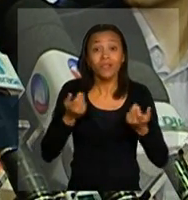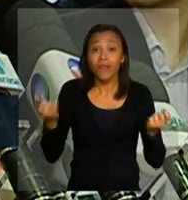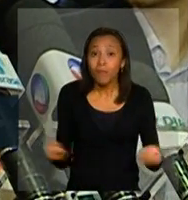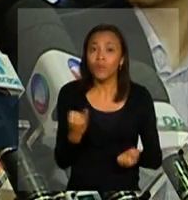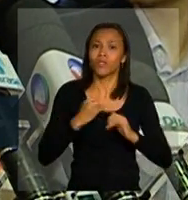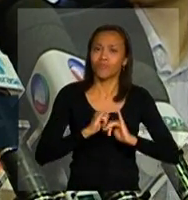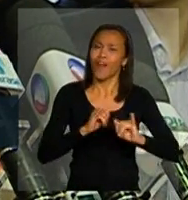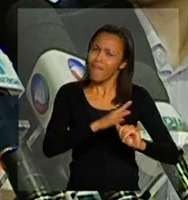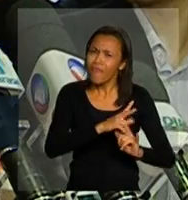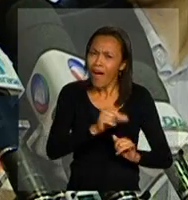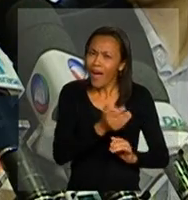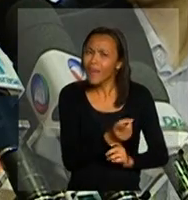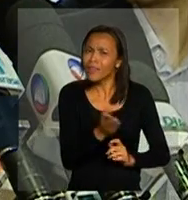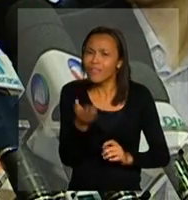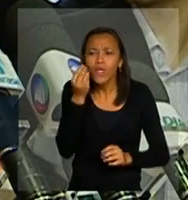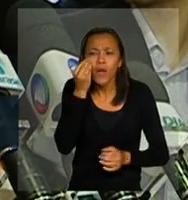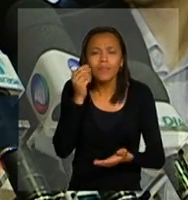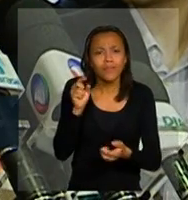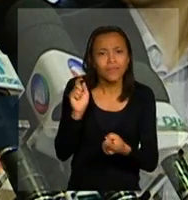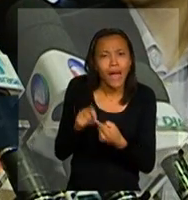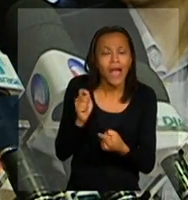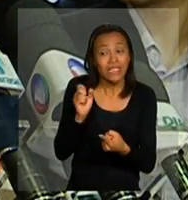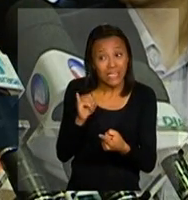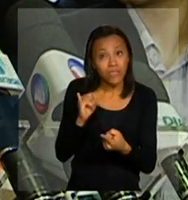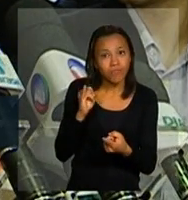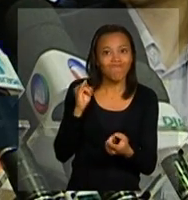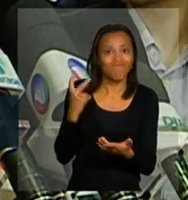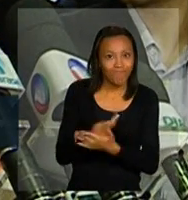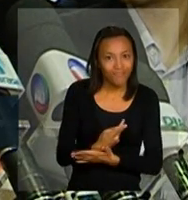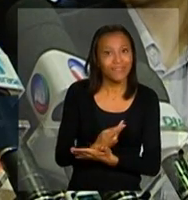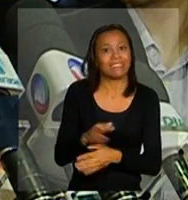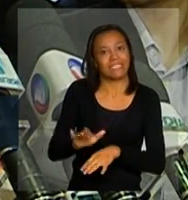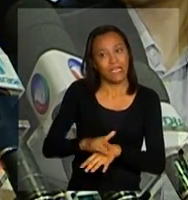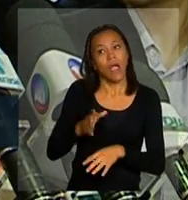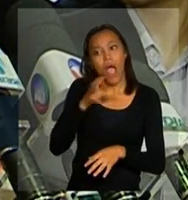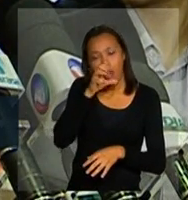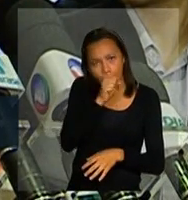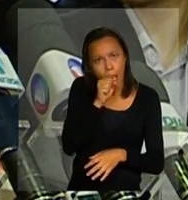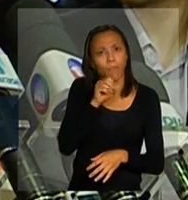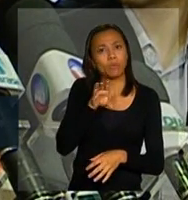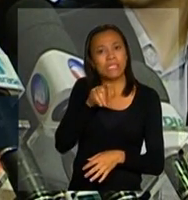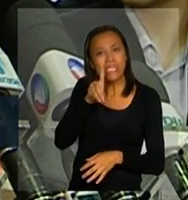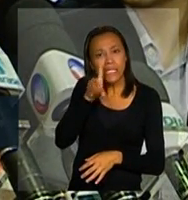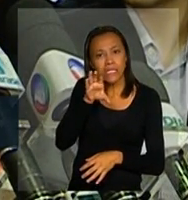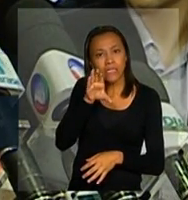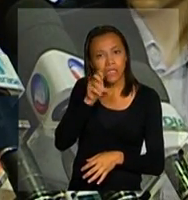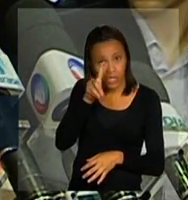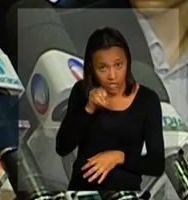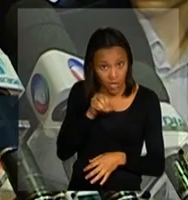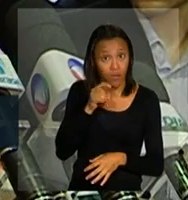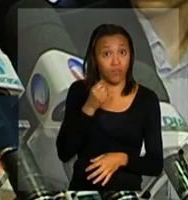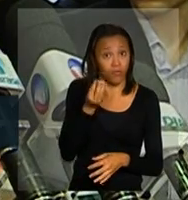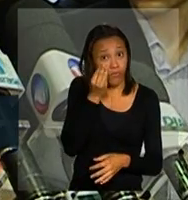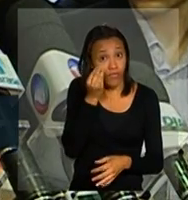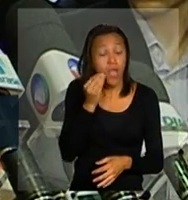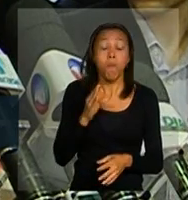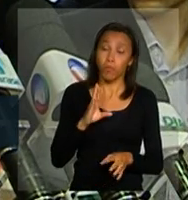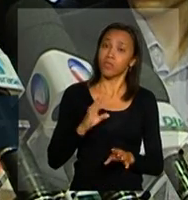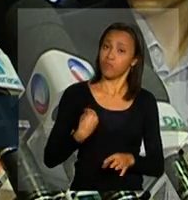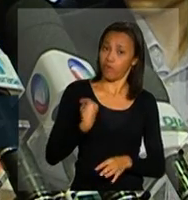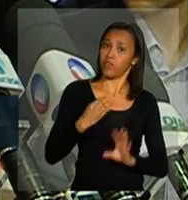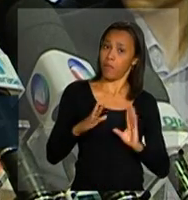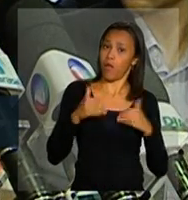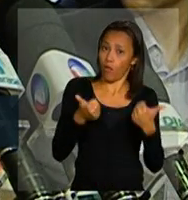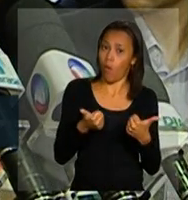fazer a testagem. Se der positivo, você vai começar a se tratar mais rapidamente, precocemente, pode ter uma qualidade de vida